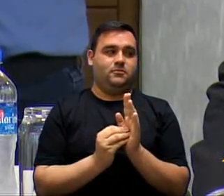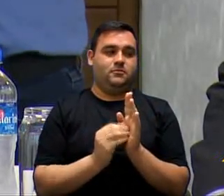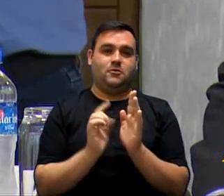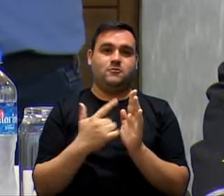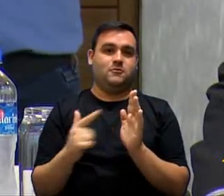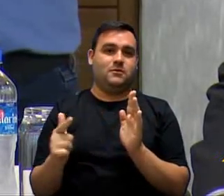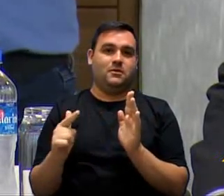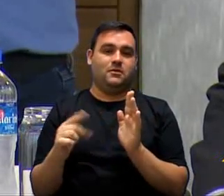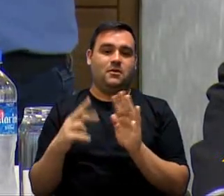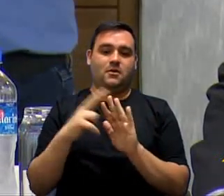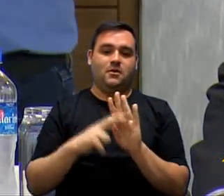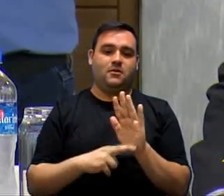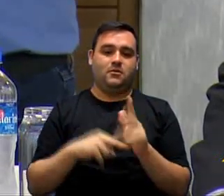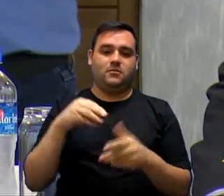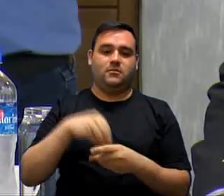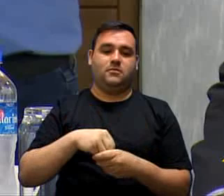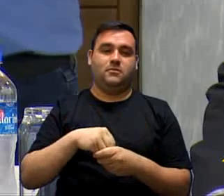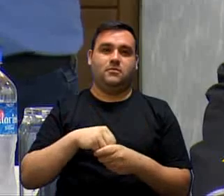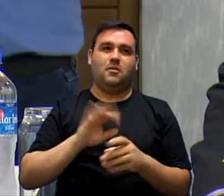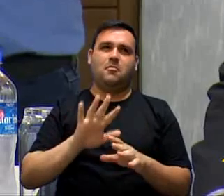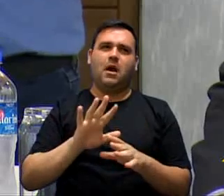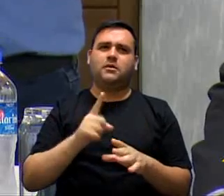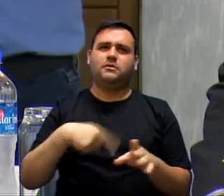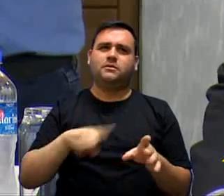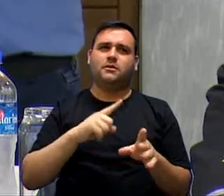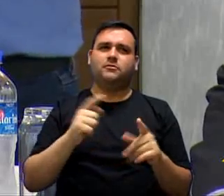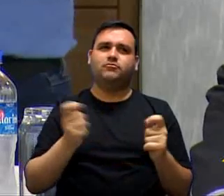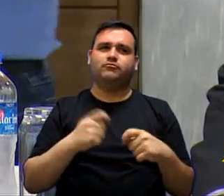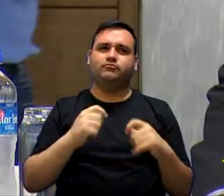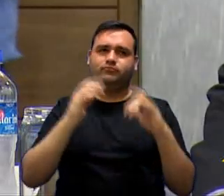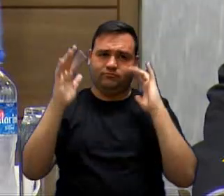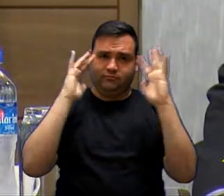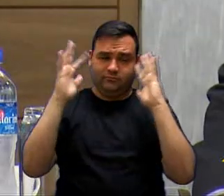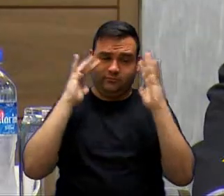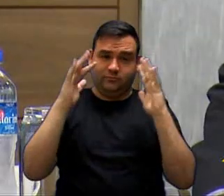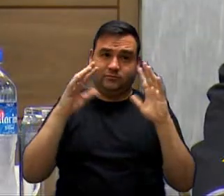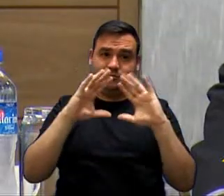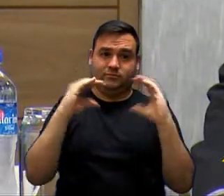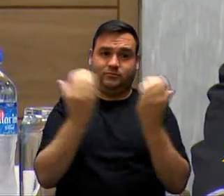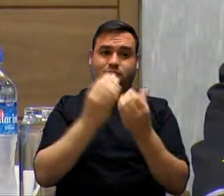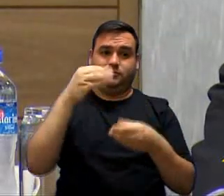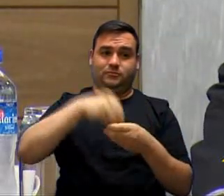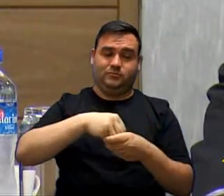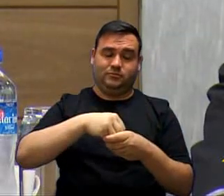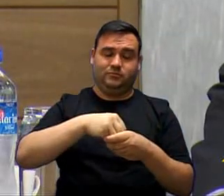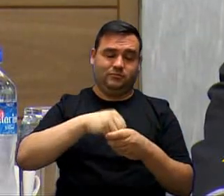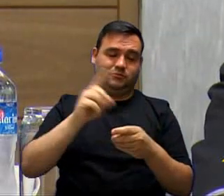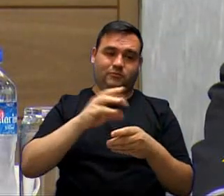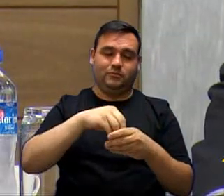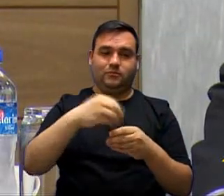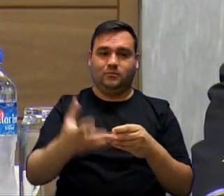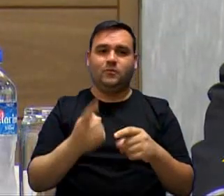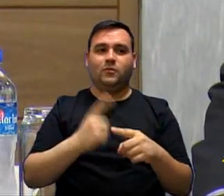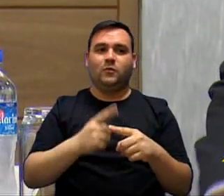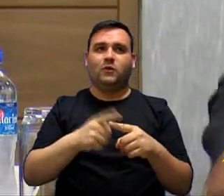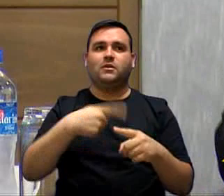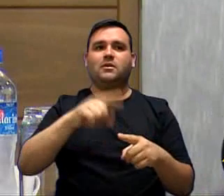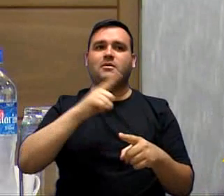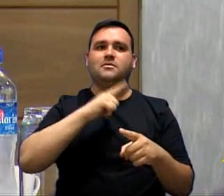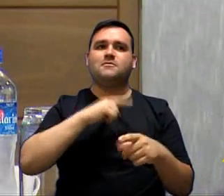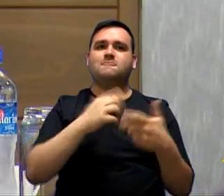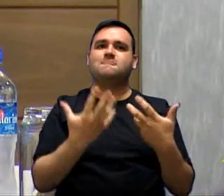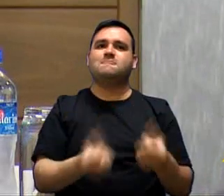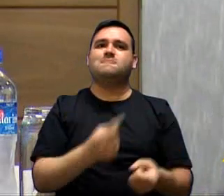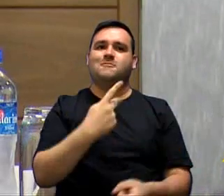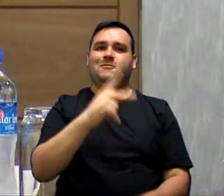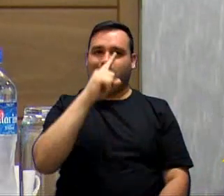não tem previsão regimental, mas iremos construir fora do plenário para que a gente possa levar a ideia muito bem